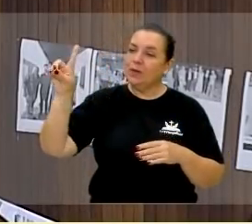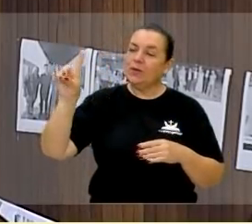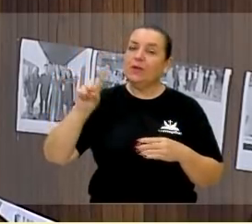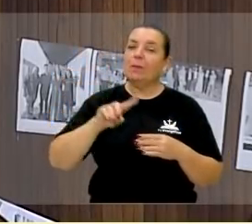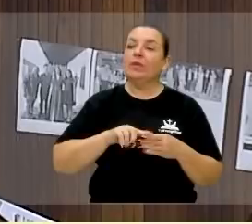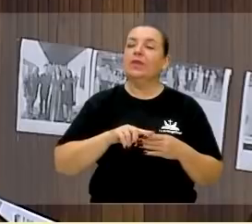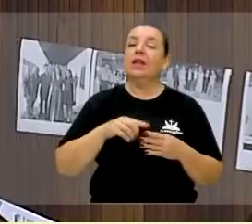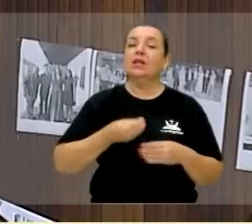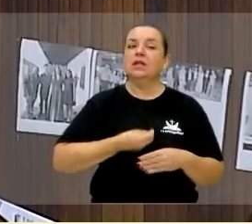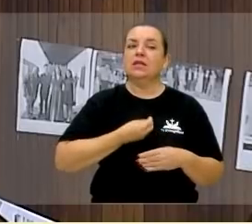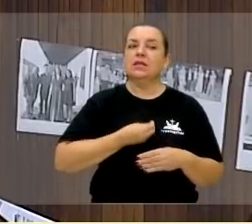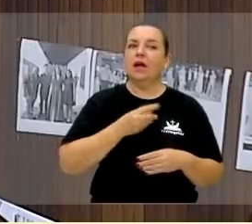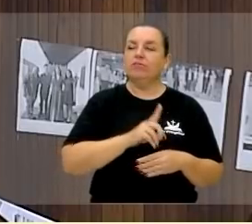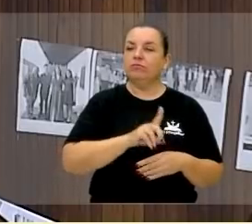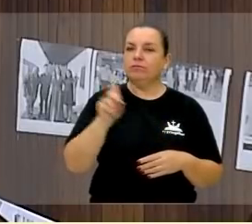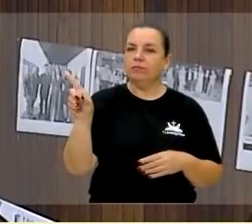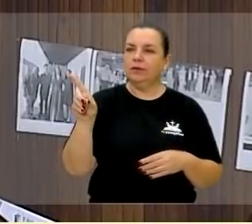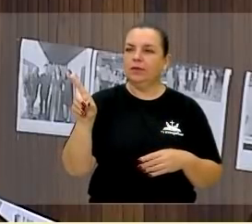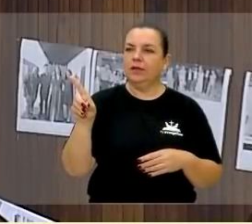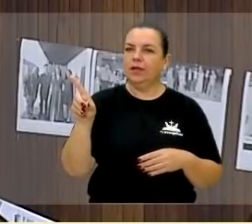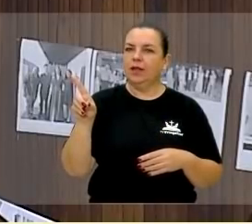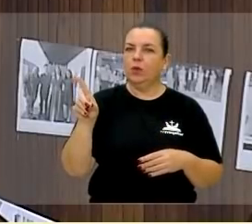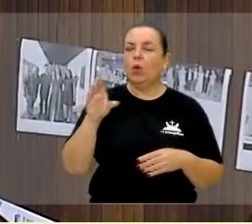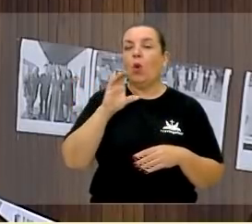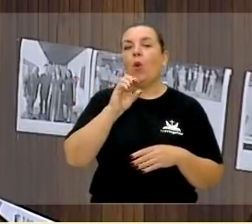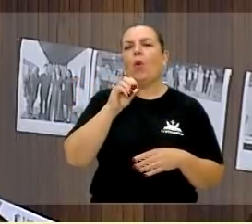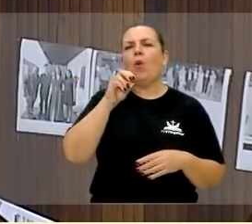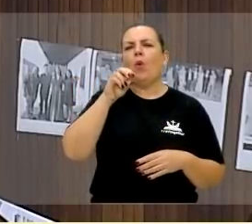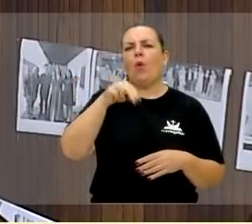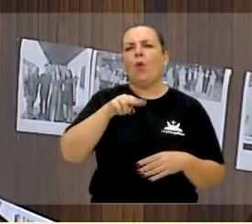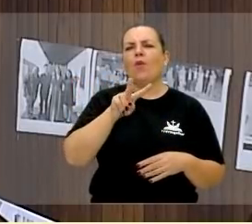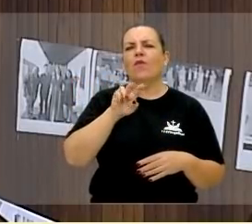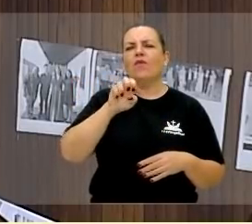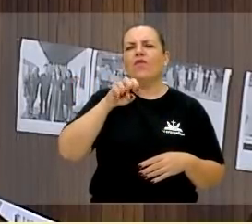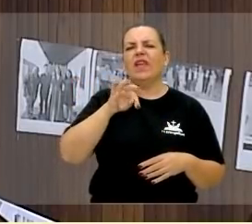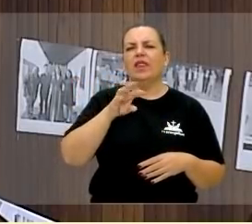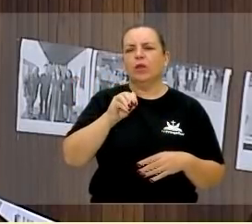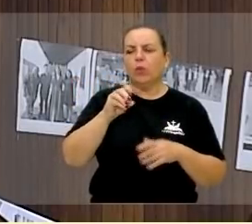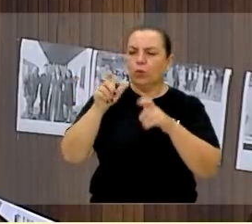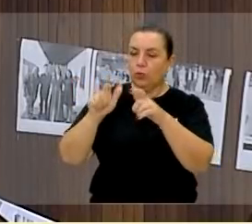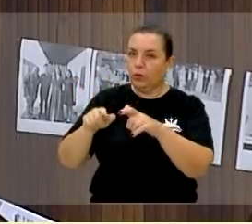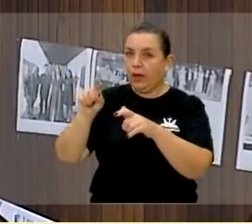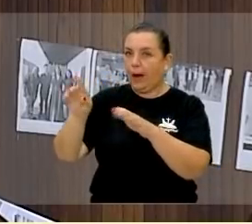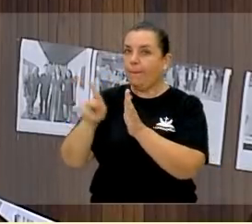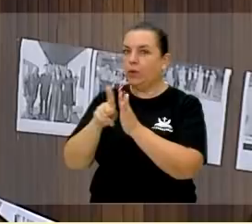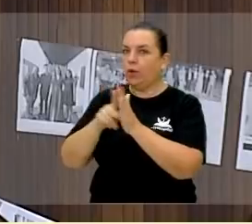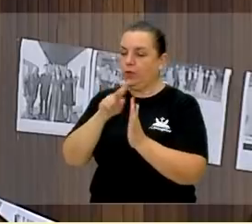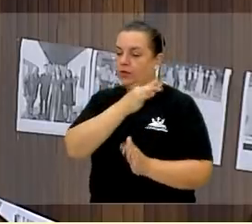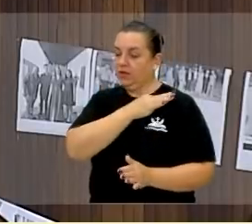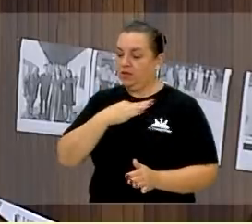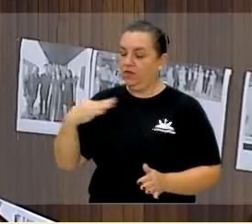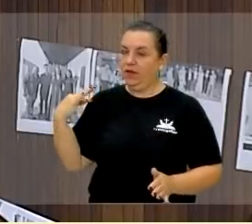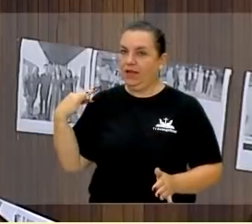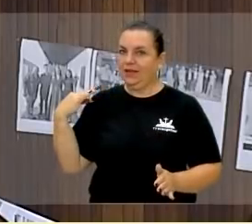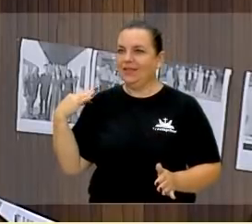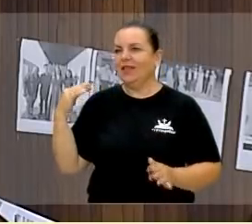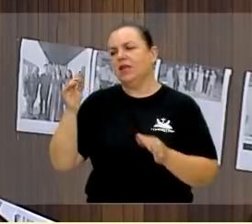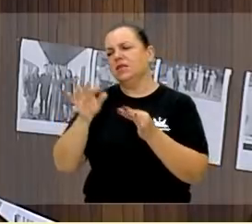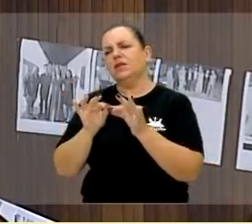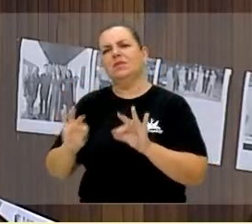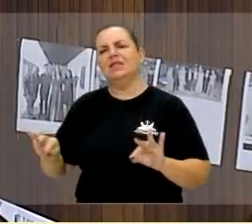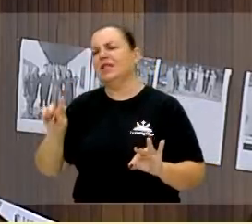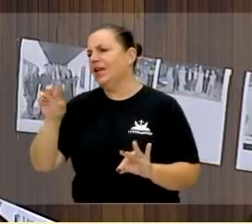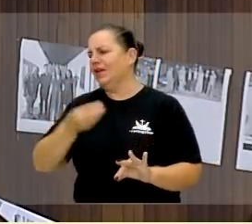de estar no convento onde viveu Santa Faustina. A simplicidade que